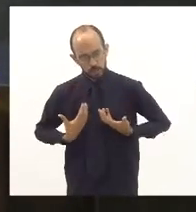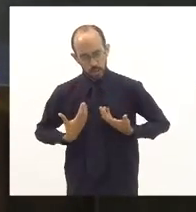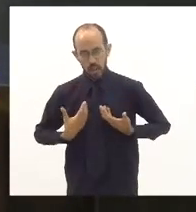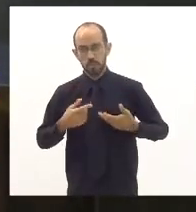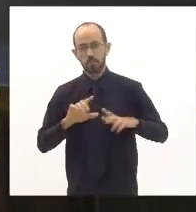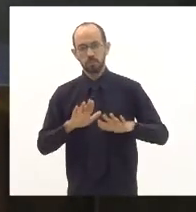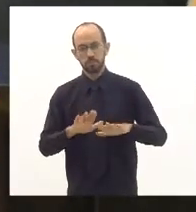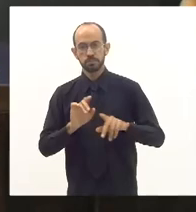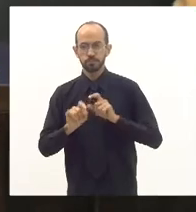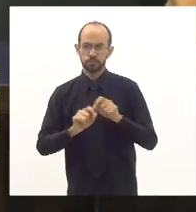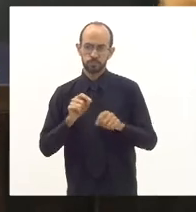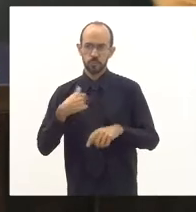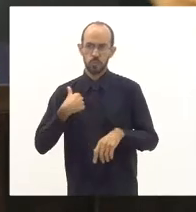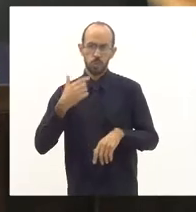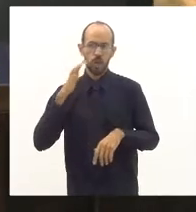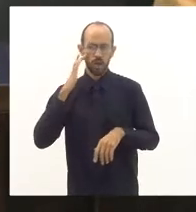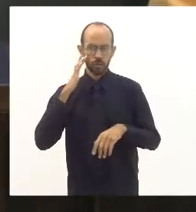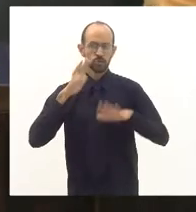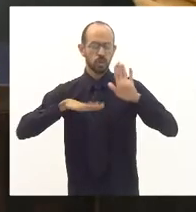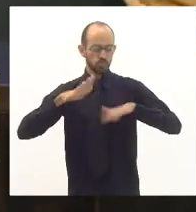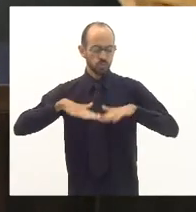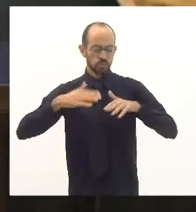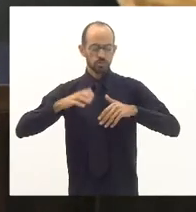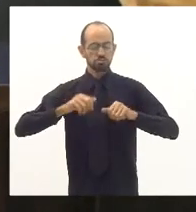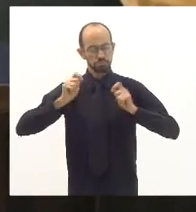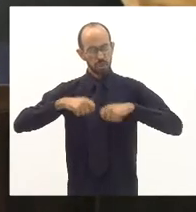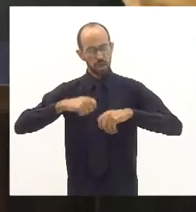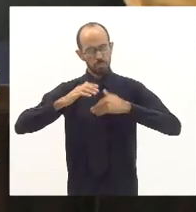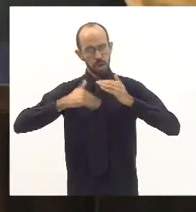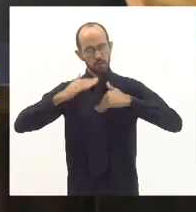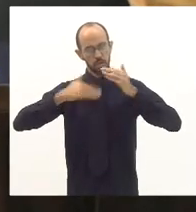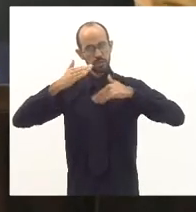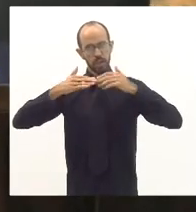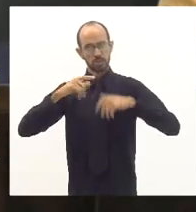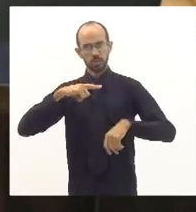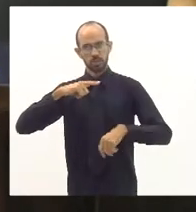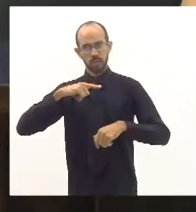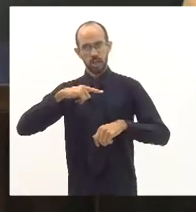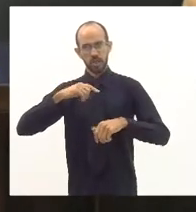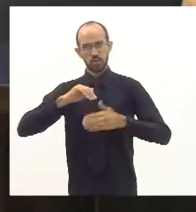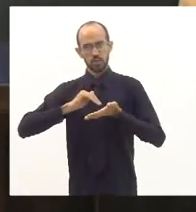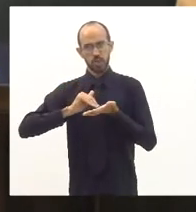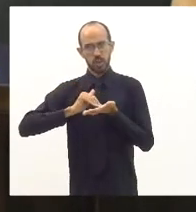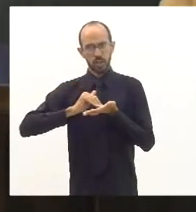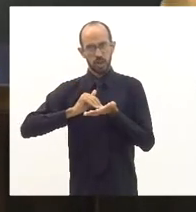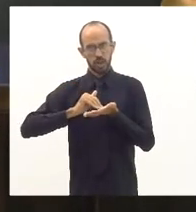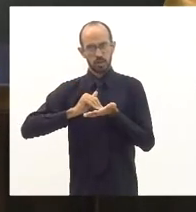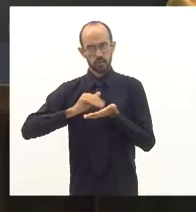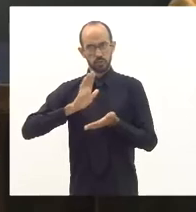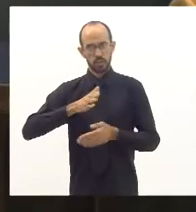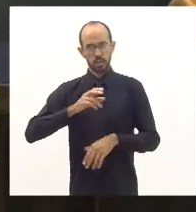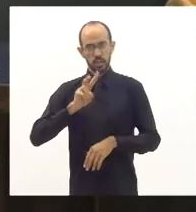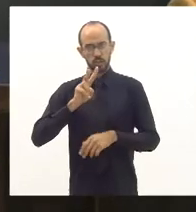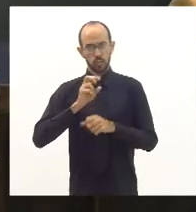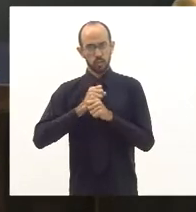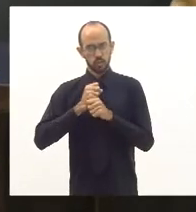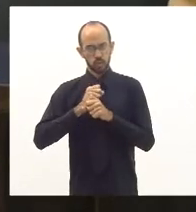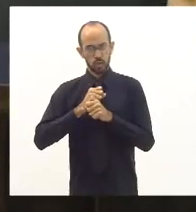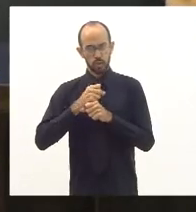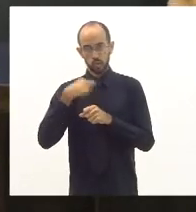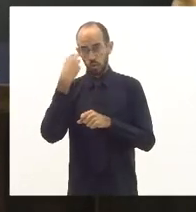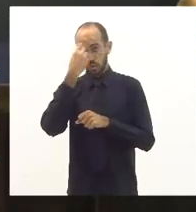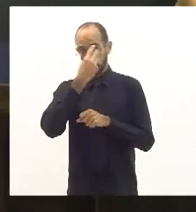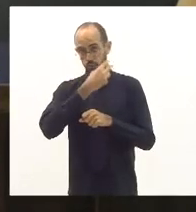diz. Uhum. Eu acho que isso talvez possa avançar. Temos aqui um secretário que está há 2 horas e meia aqui e